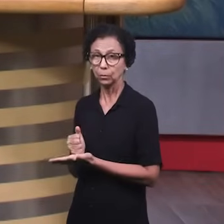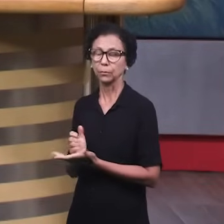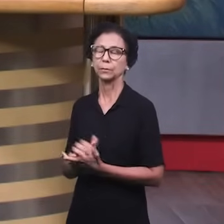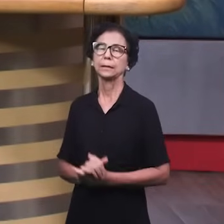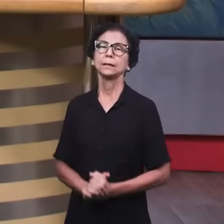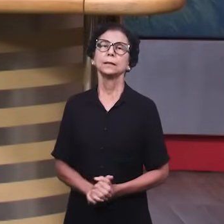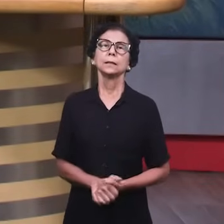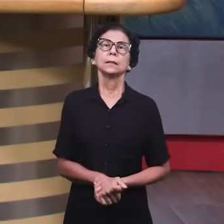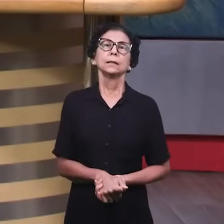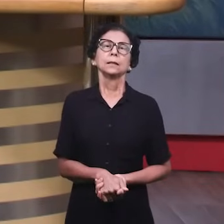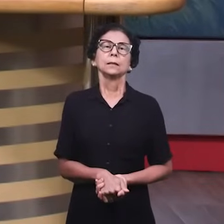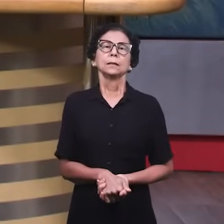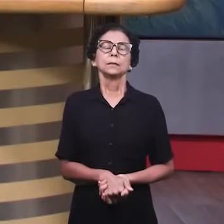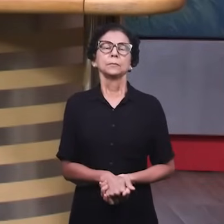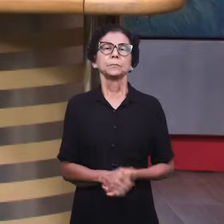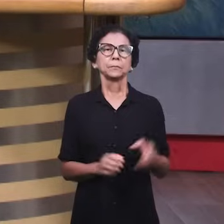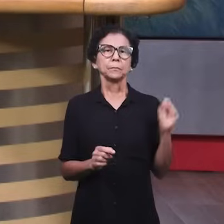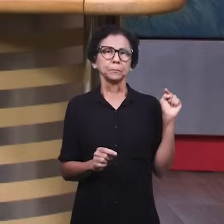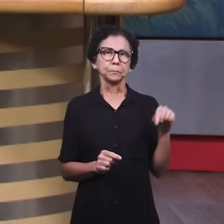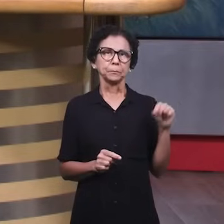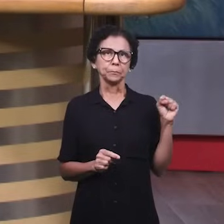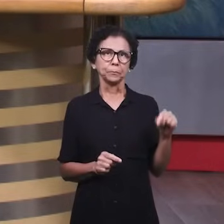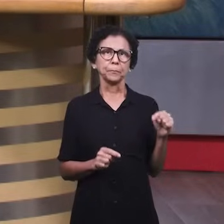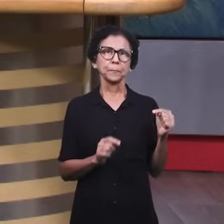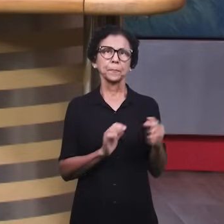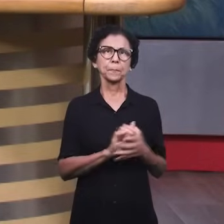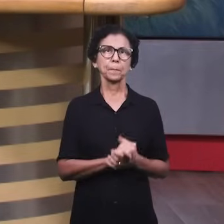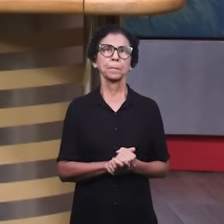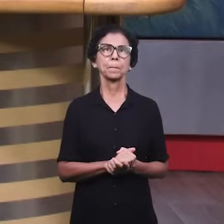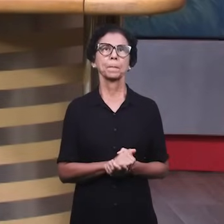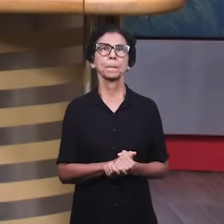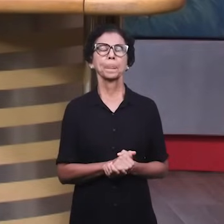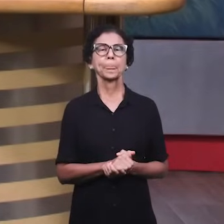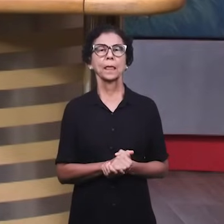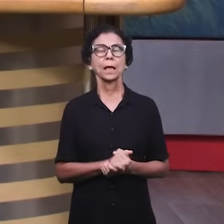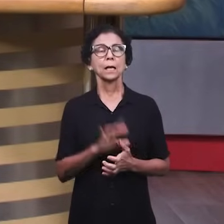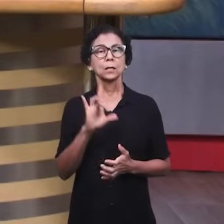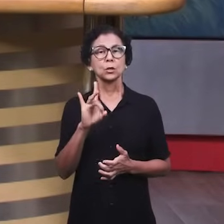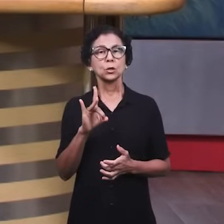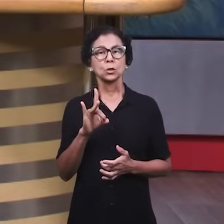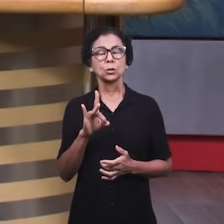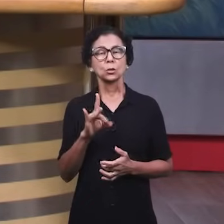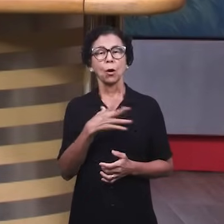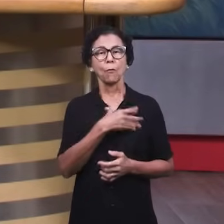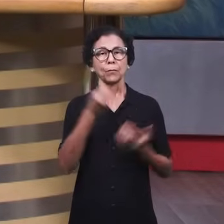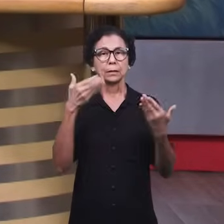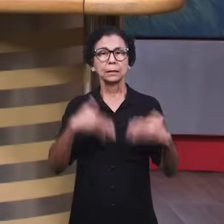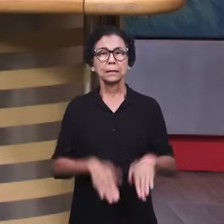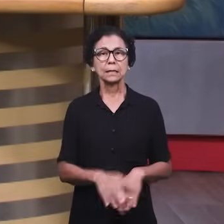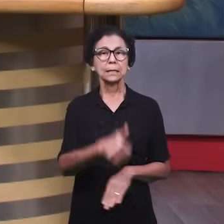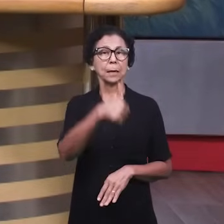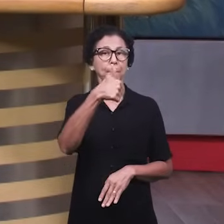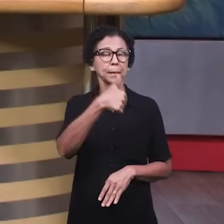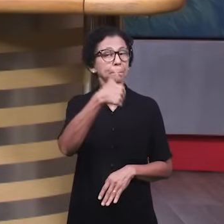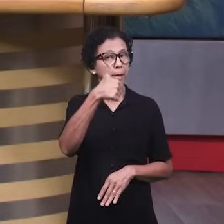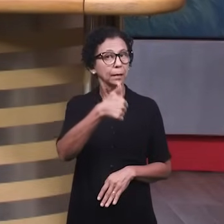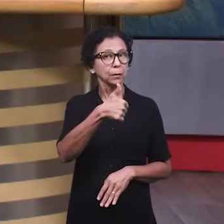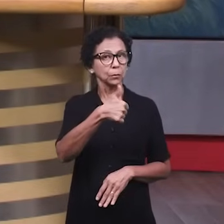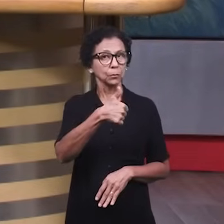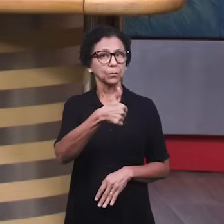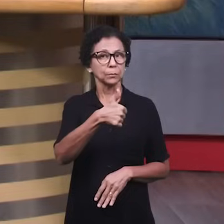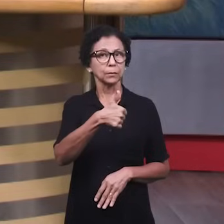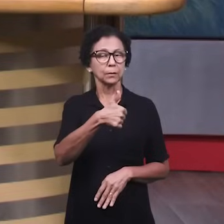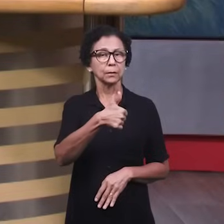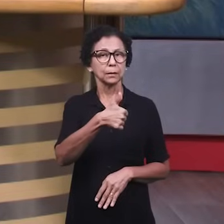mesmo é que no velho testamento os que eram consagrados er era o primogênito sim e agora na graça todas as